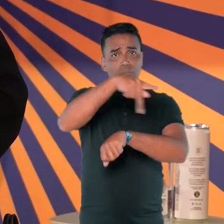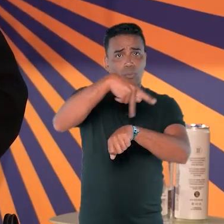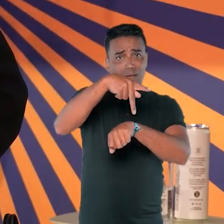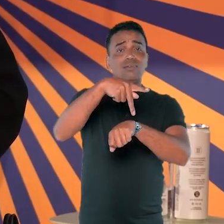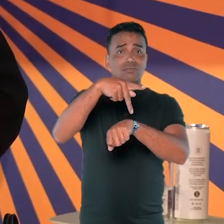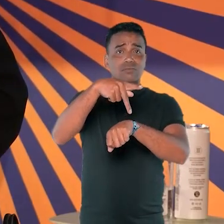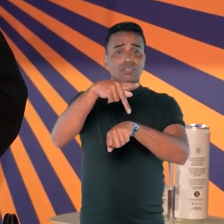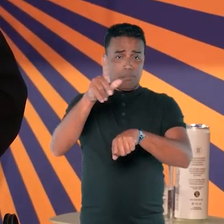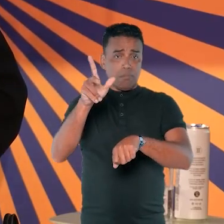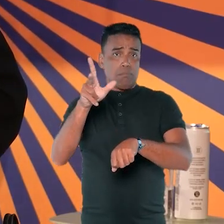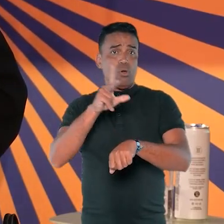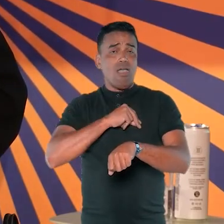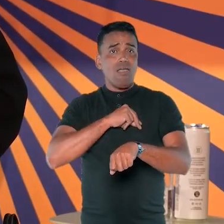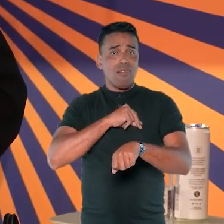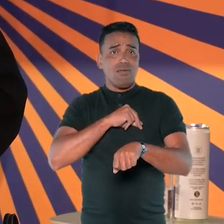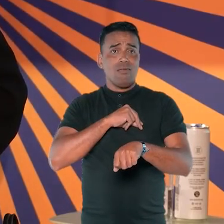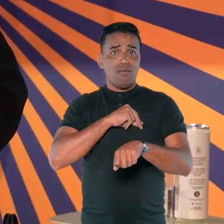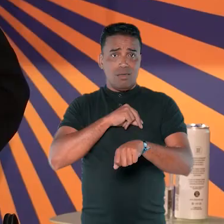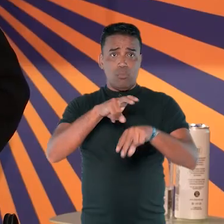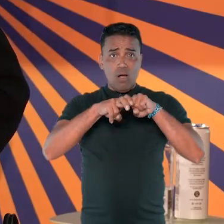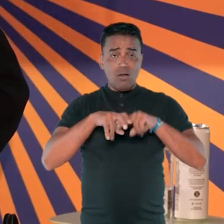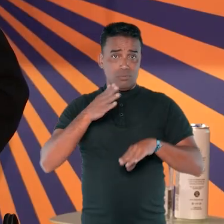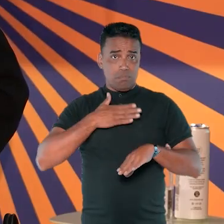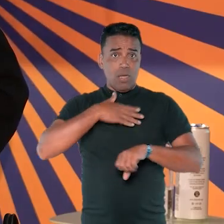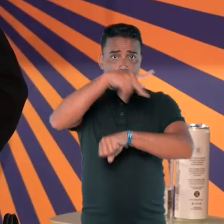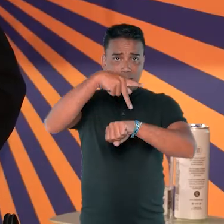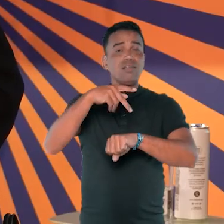merecido, ainda me morrerei. Eu acho que